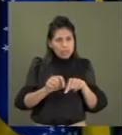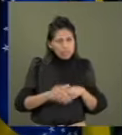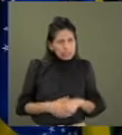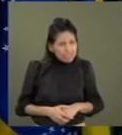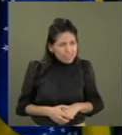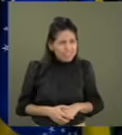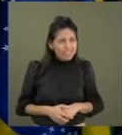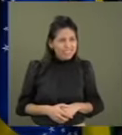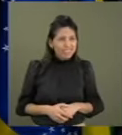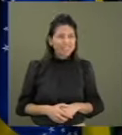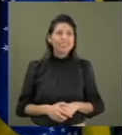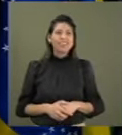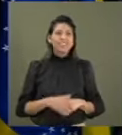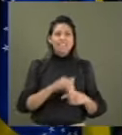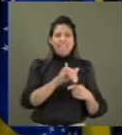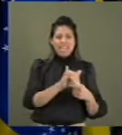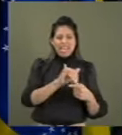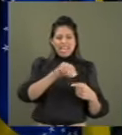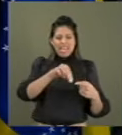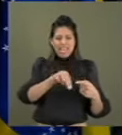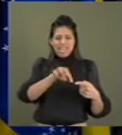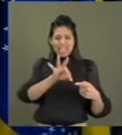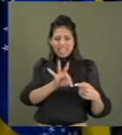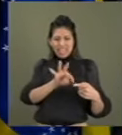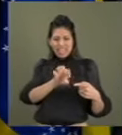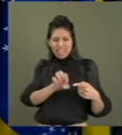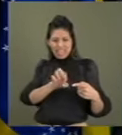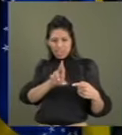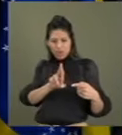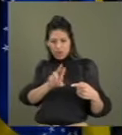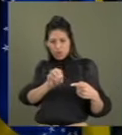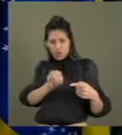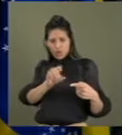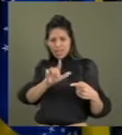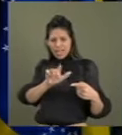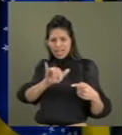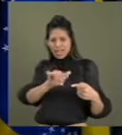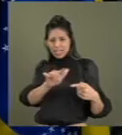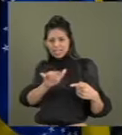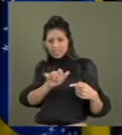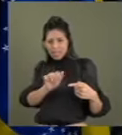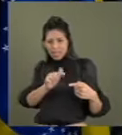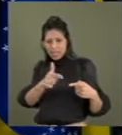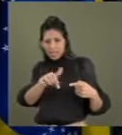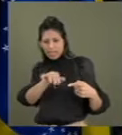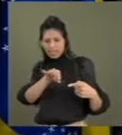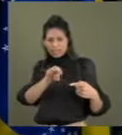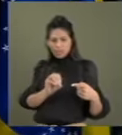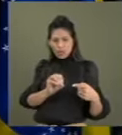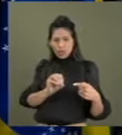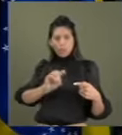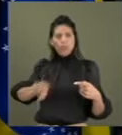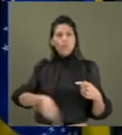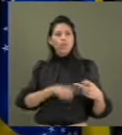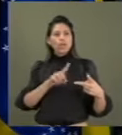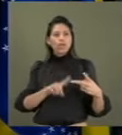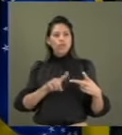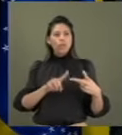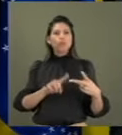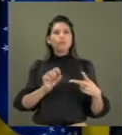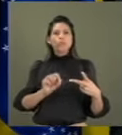interidentificação como etapa de aplicação da reserva de vaga. 2. No mecanismo de ingresso, primeiro